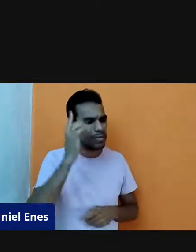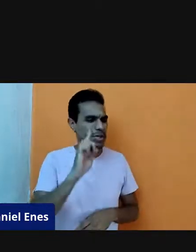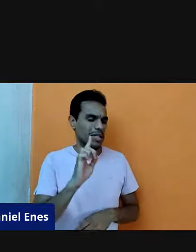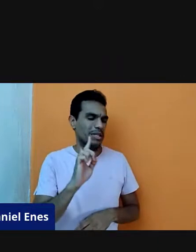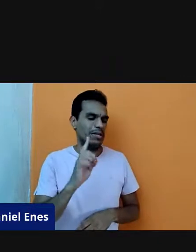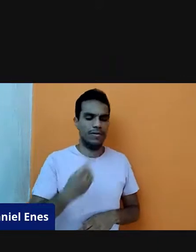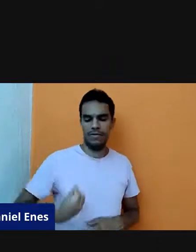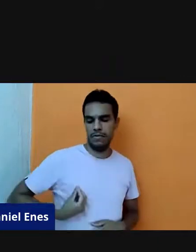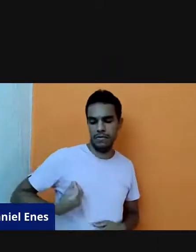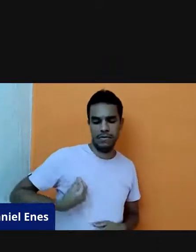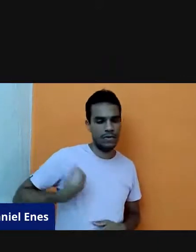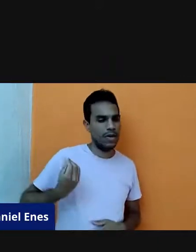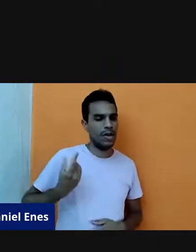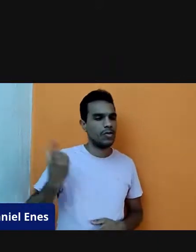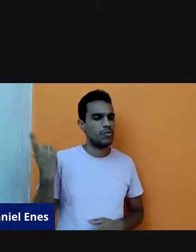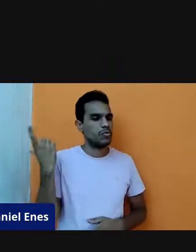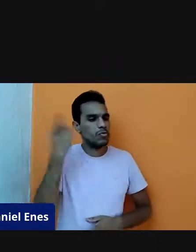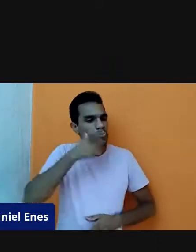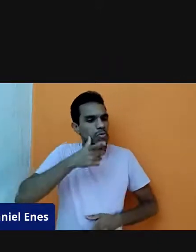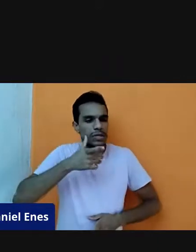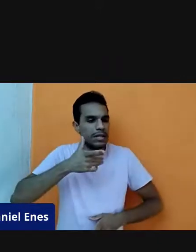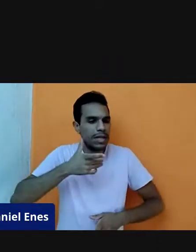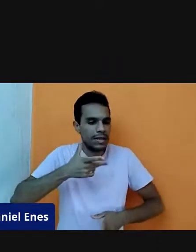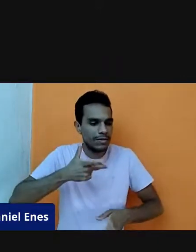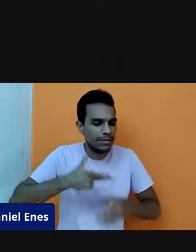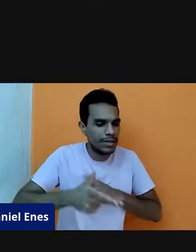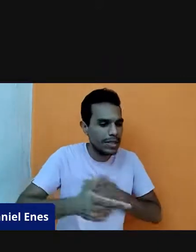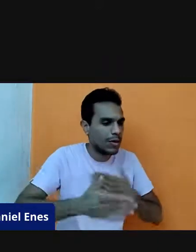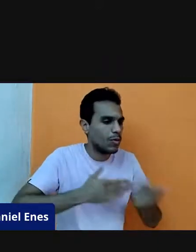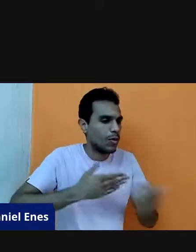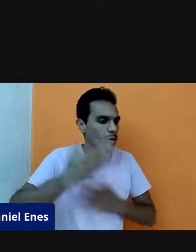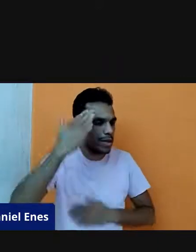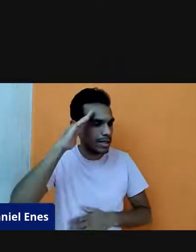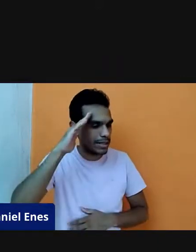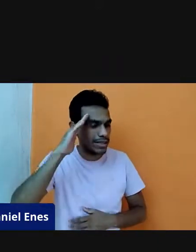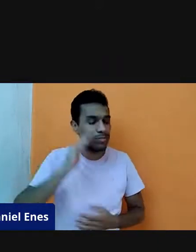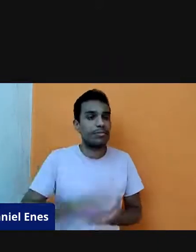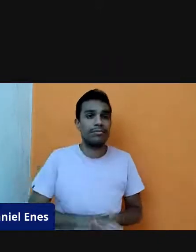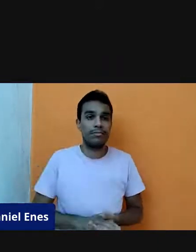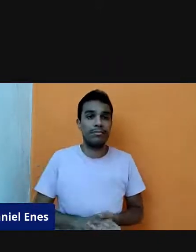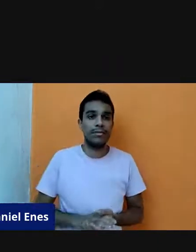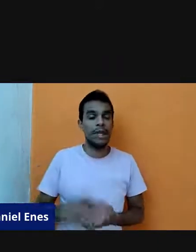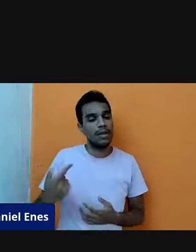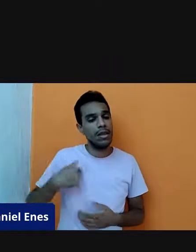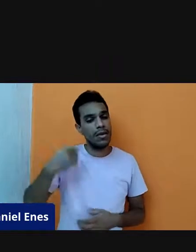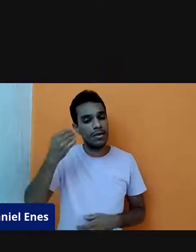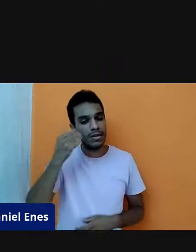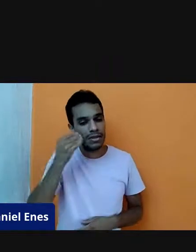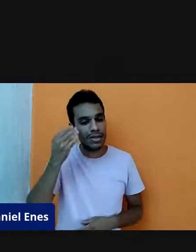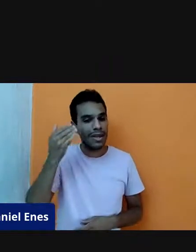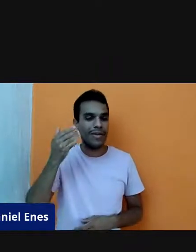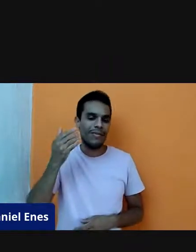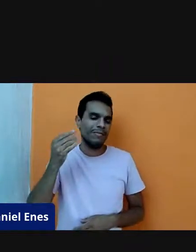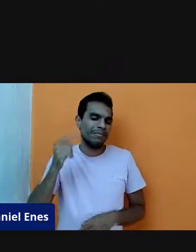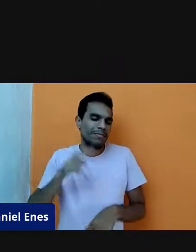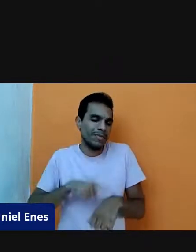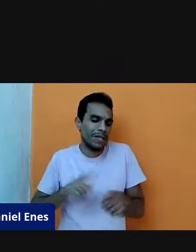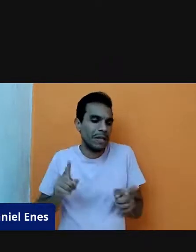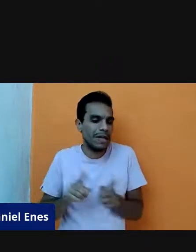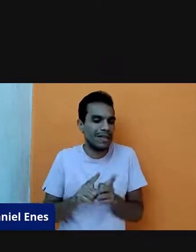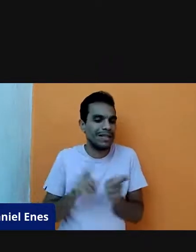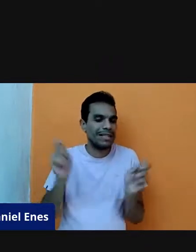Viver ultrapassa qualquer entendimento. É isso. Tentei fazer bem rápido para dar tempo